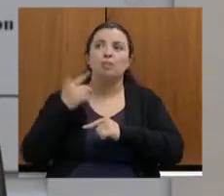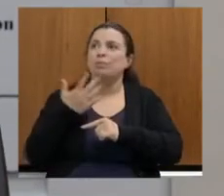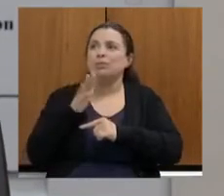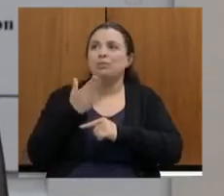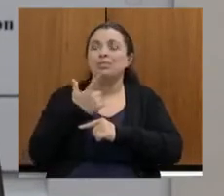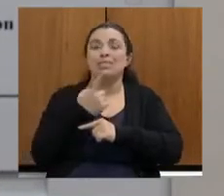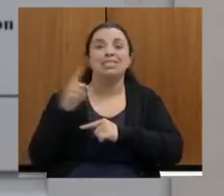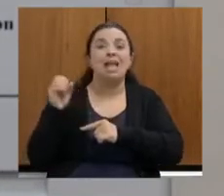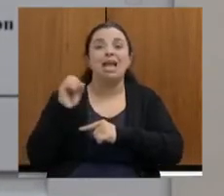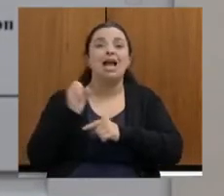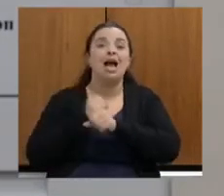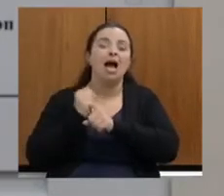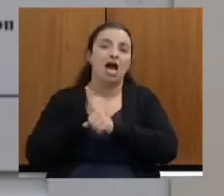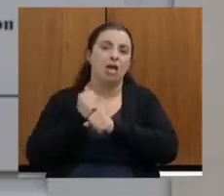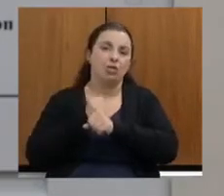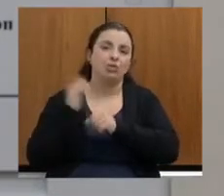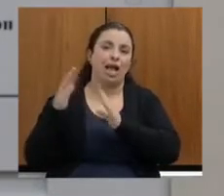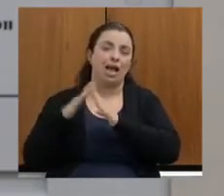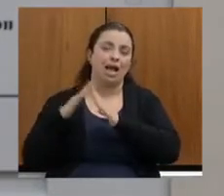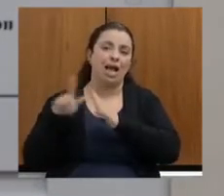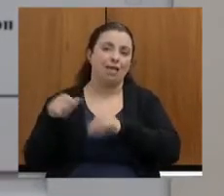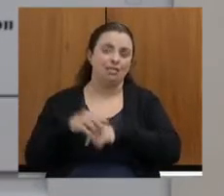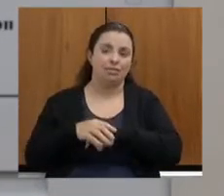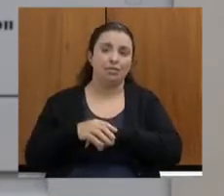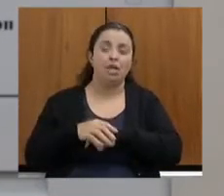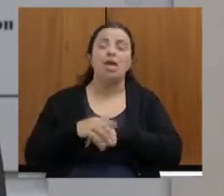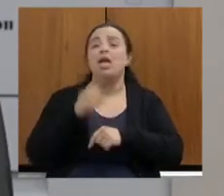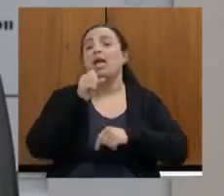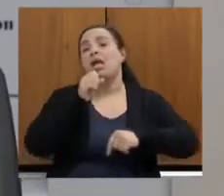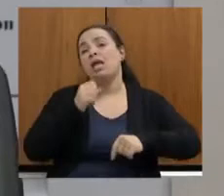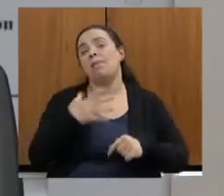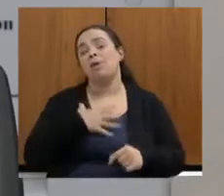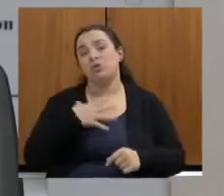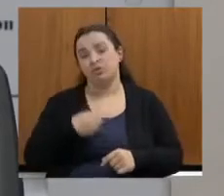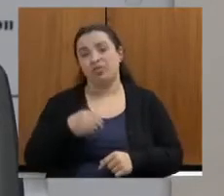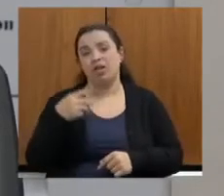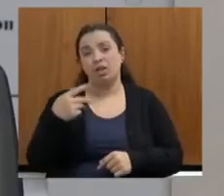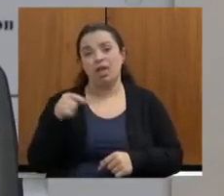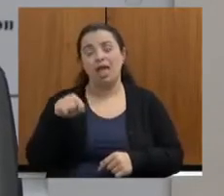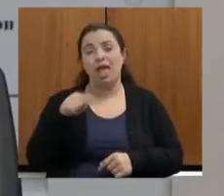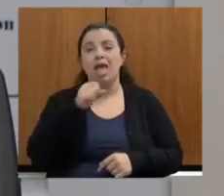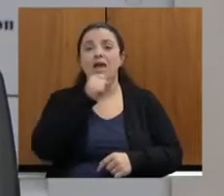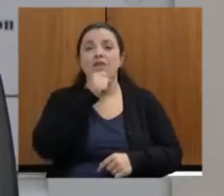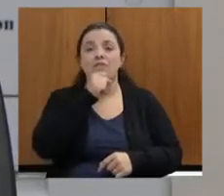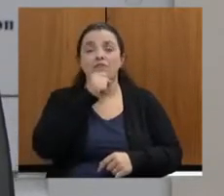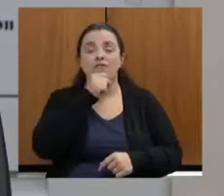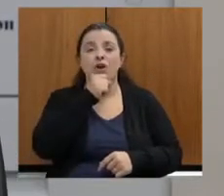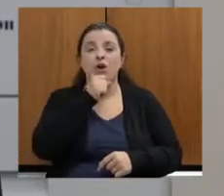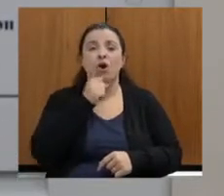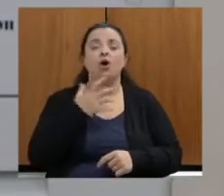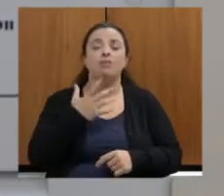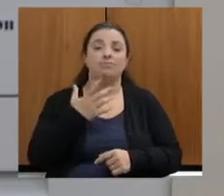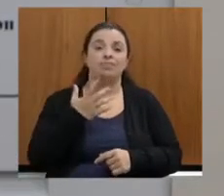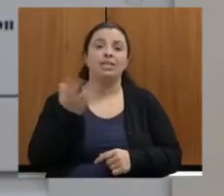e uma da vontade dos avós os meus dos meus filhos é que não vender se a propriedade e esse Orlando